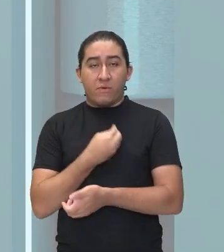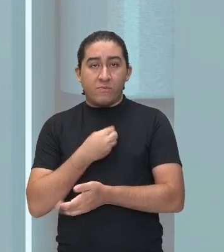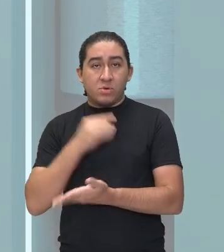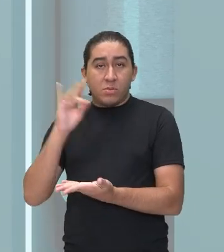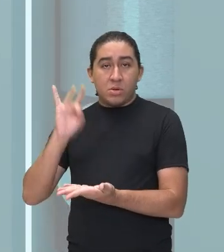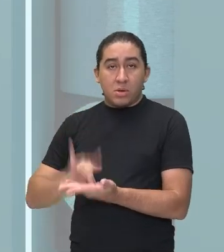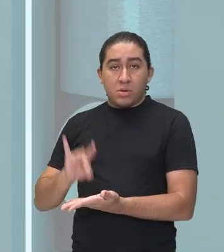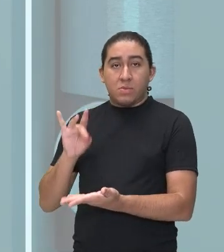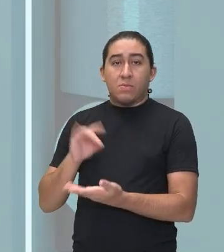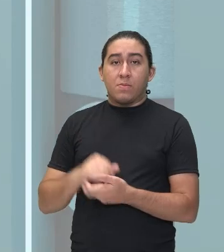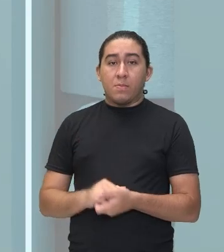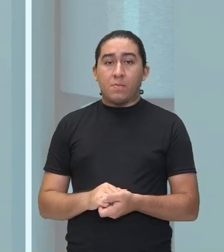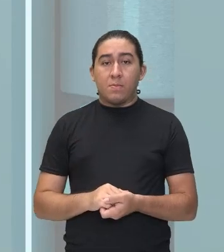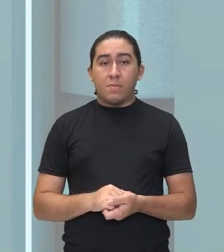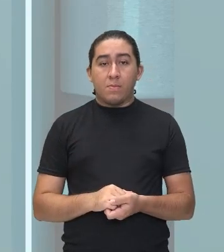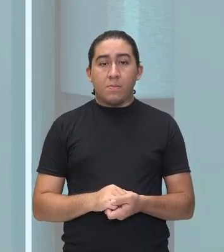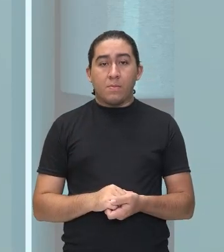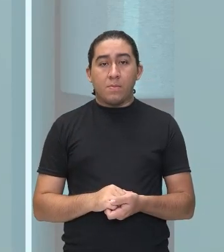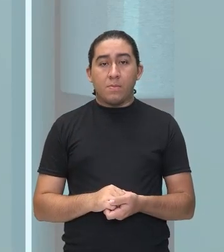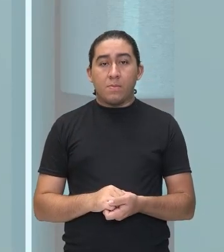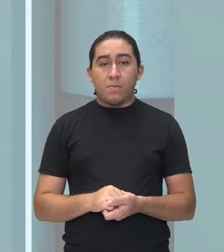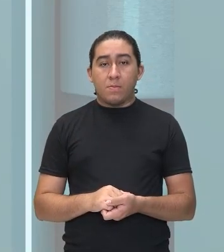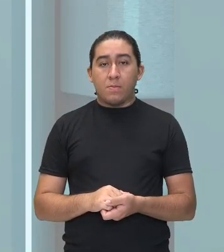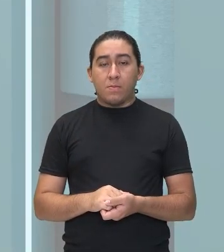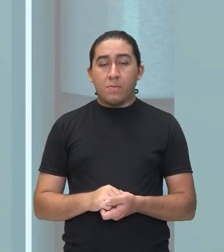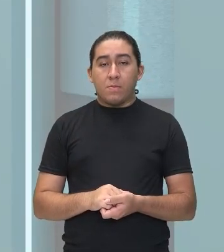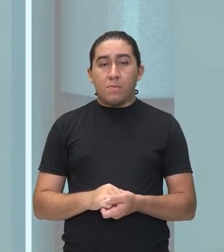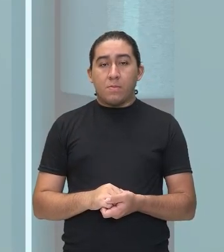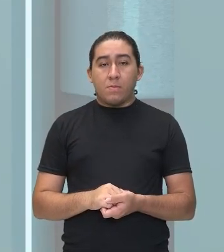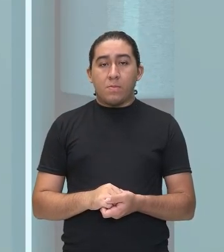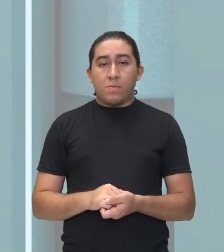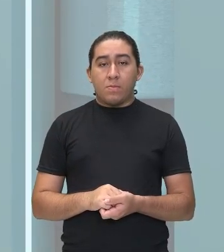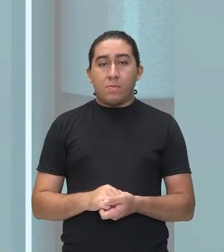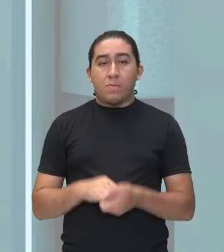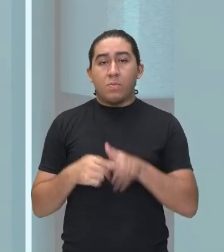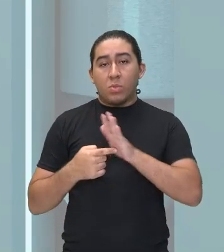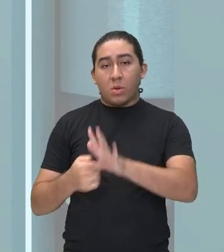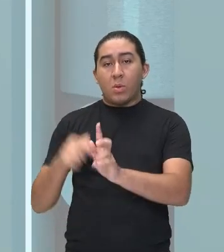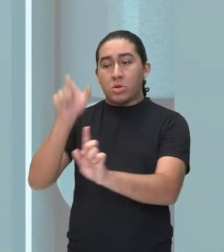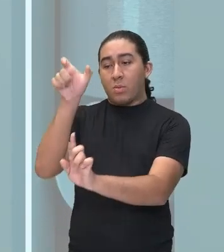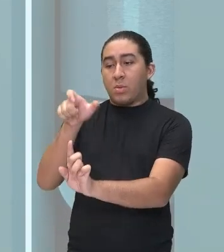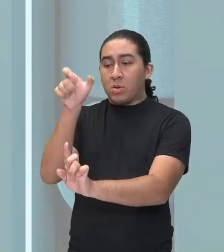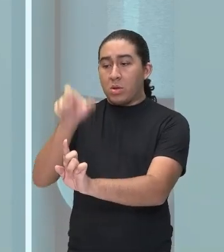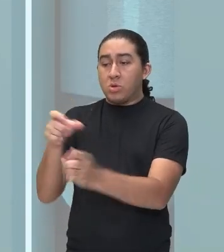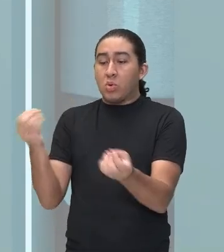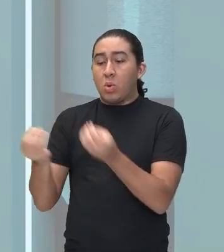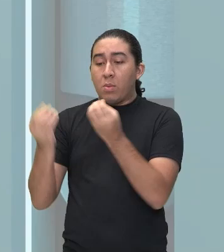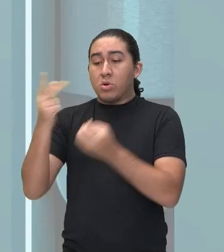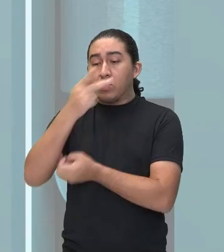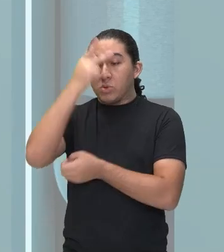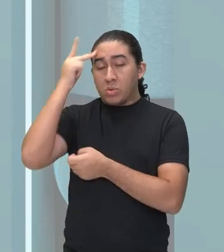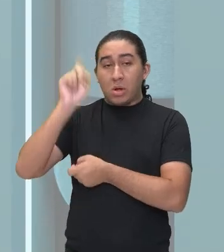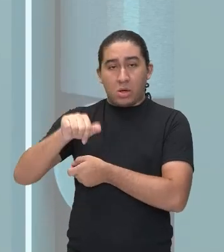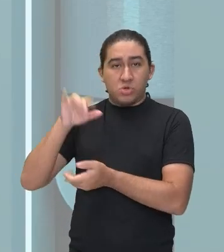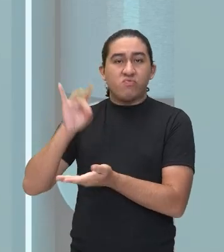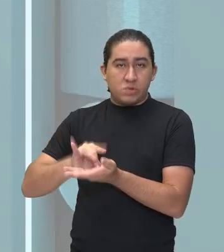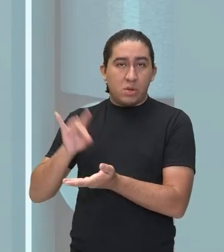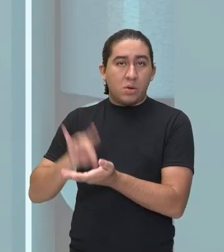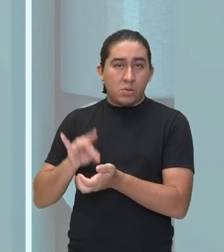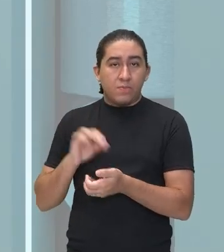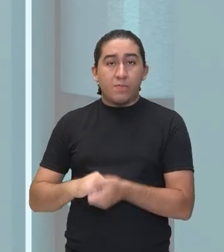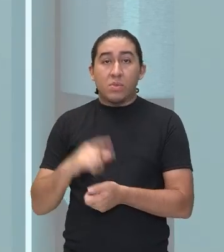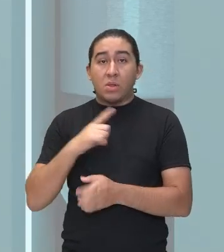Ele quer mostrar as personagens como as pessoas realmente são, com